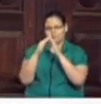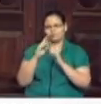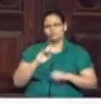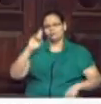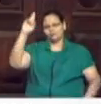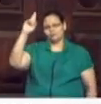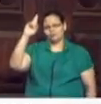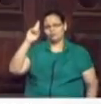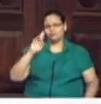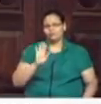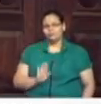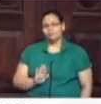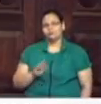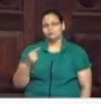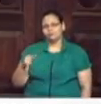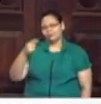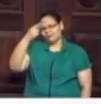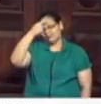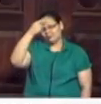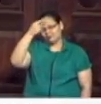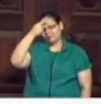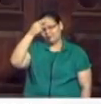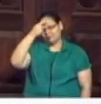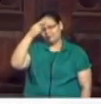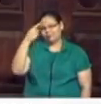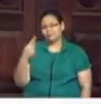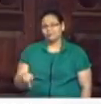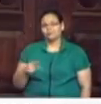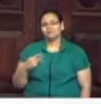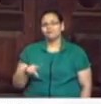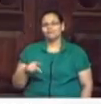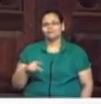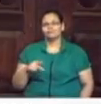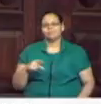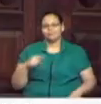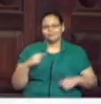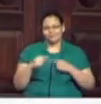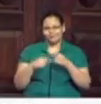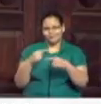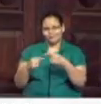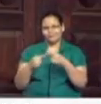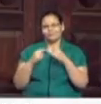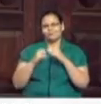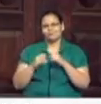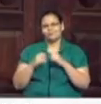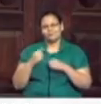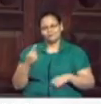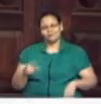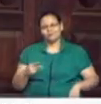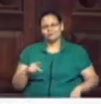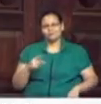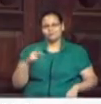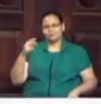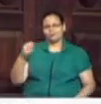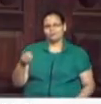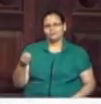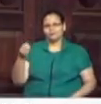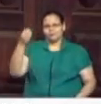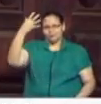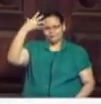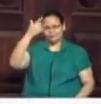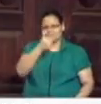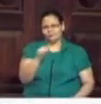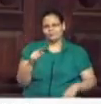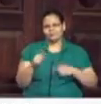líder, mas a sua memória e o seu legado ficarão entre nós, nos inspirando para as próximas